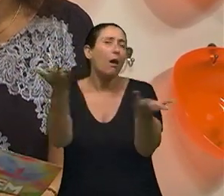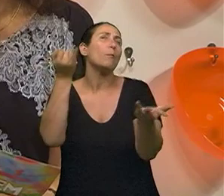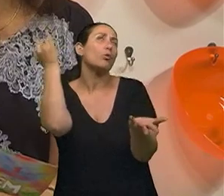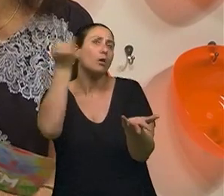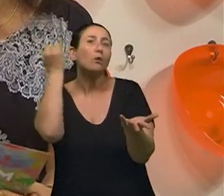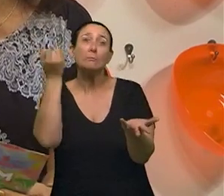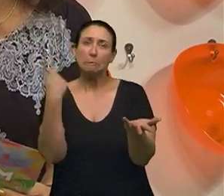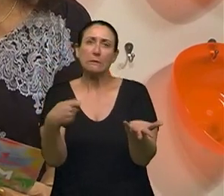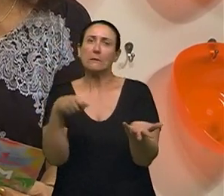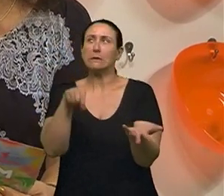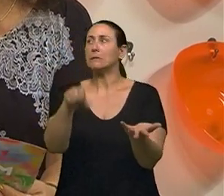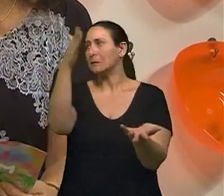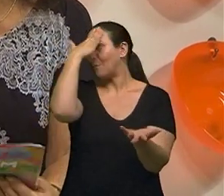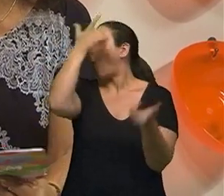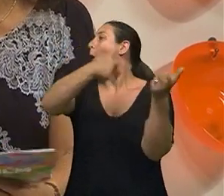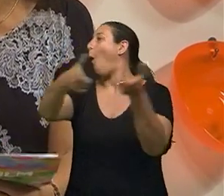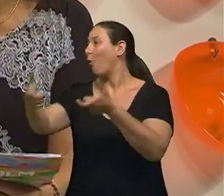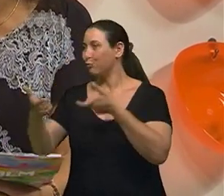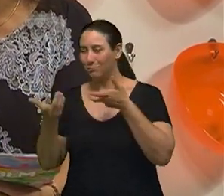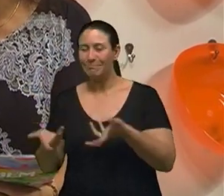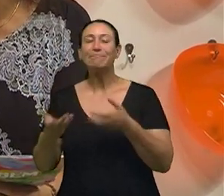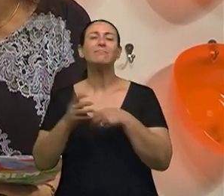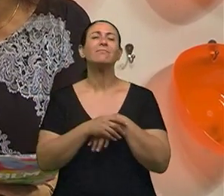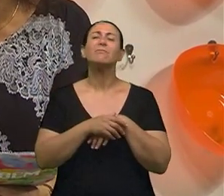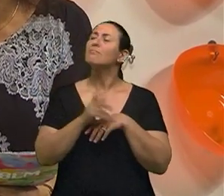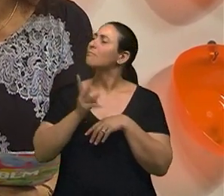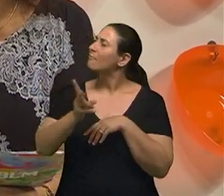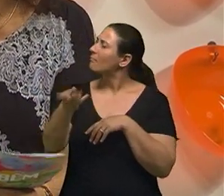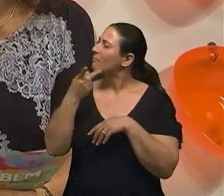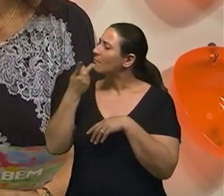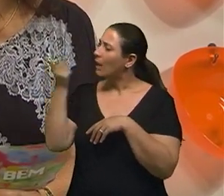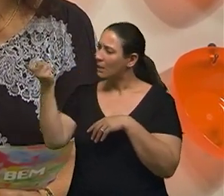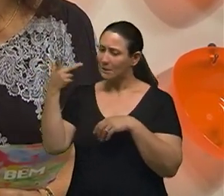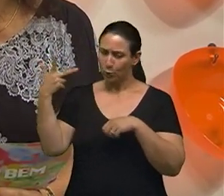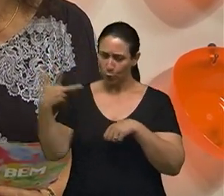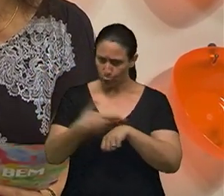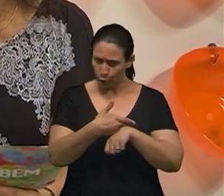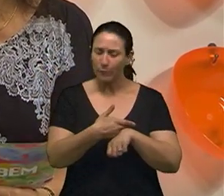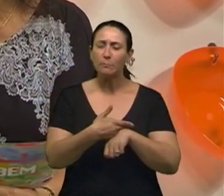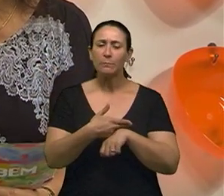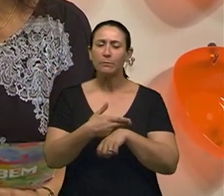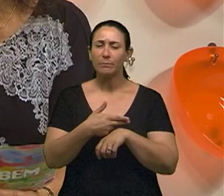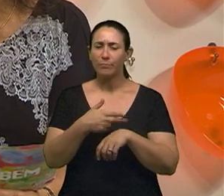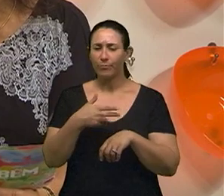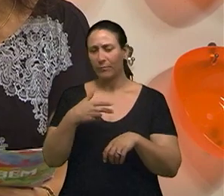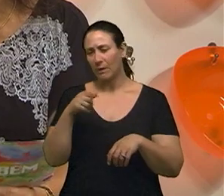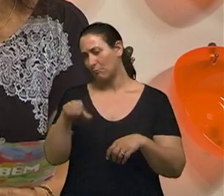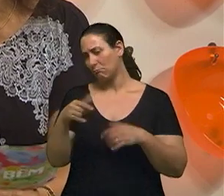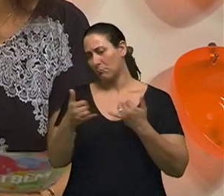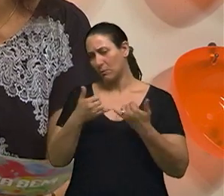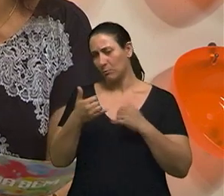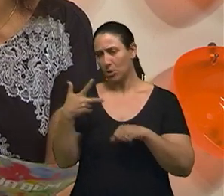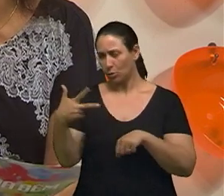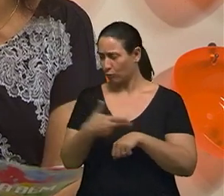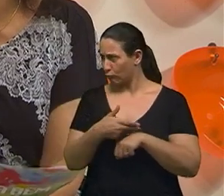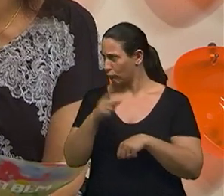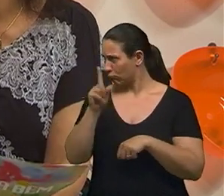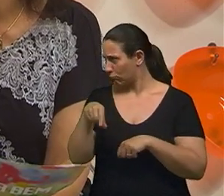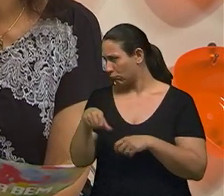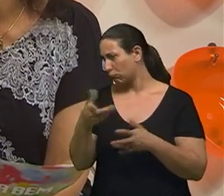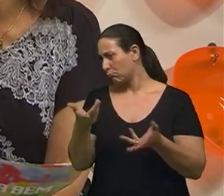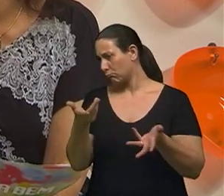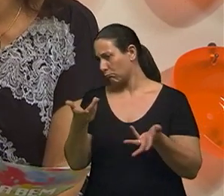importante Doutor mas a gente é falando ainda em cirurgia a questão essa cirurgia é